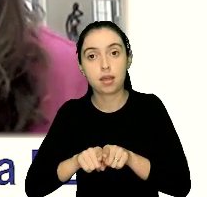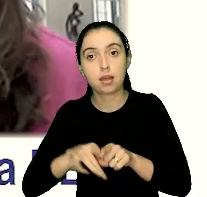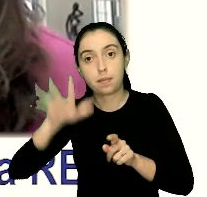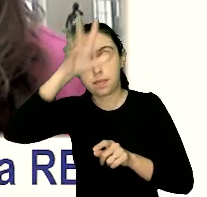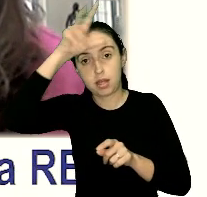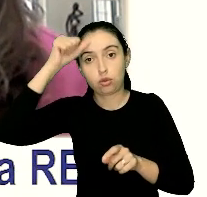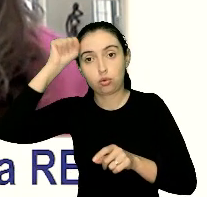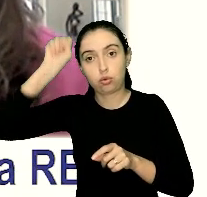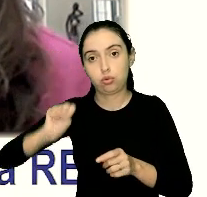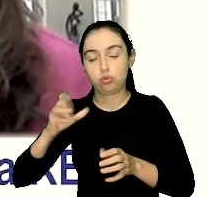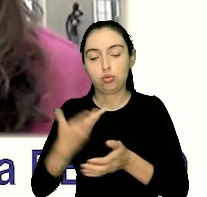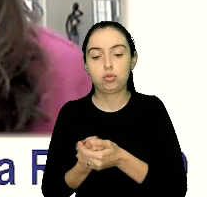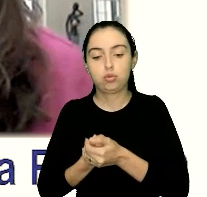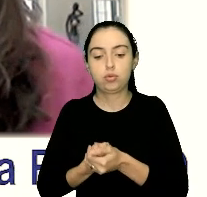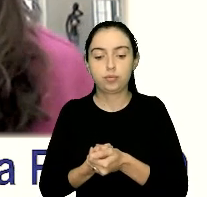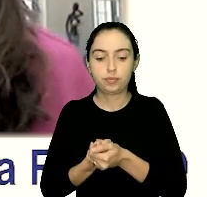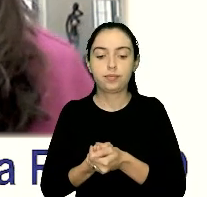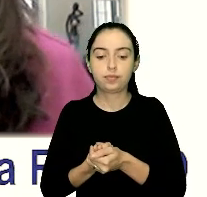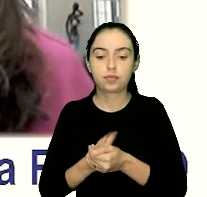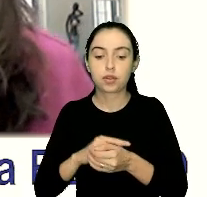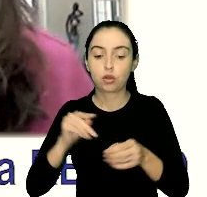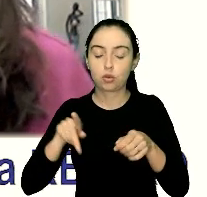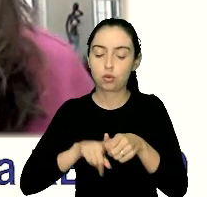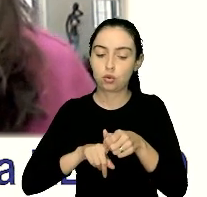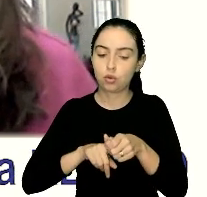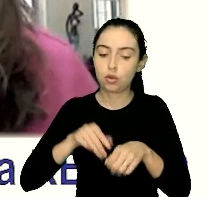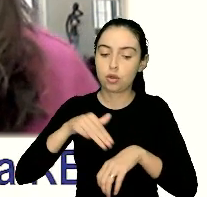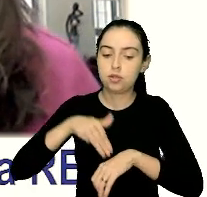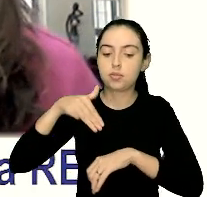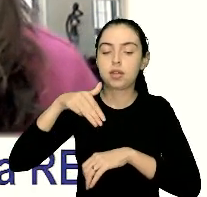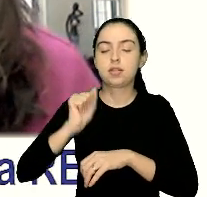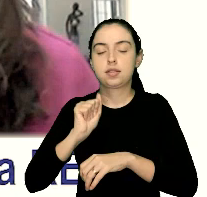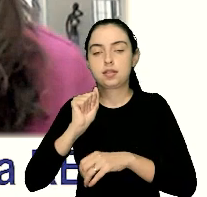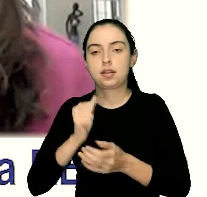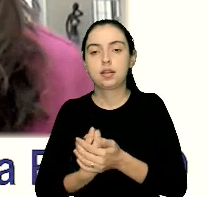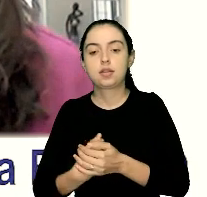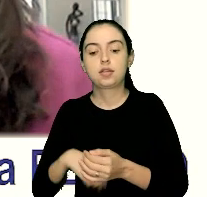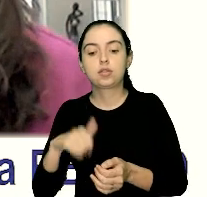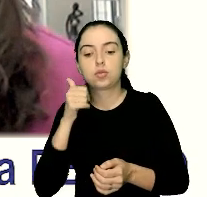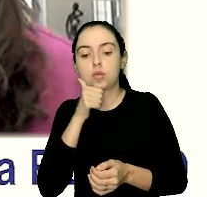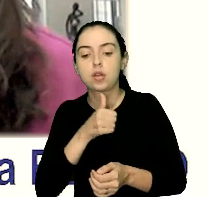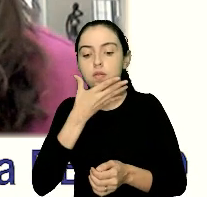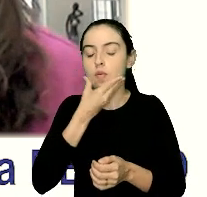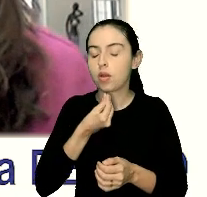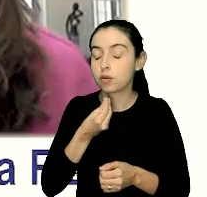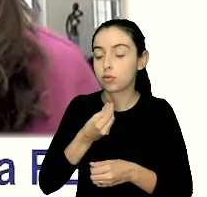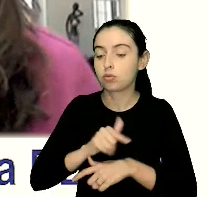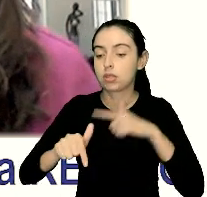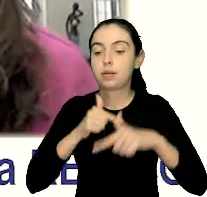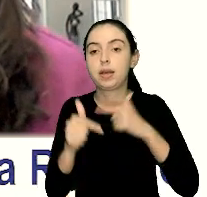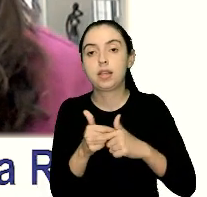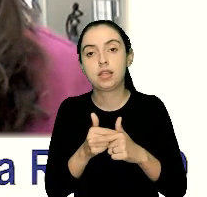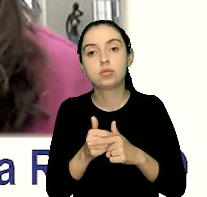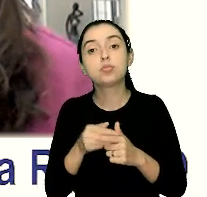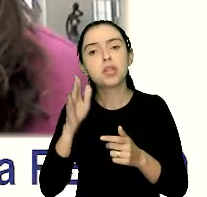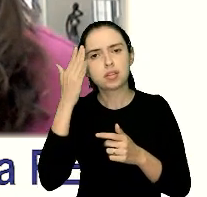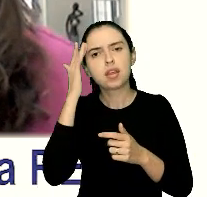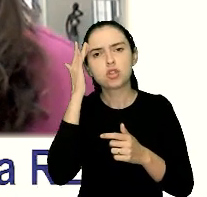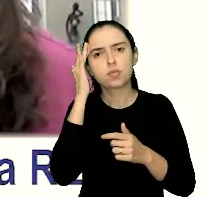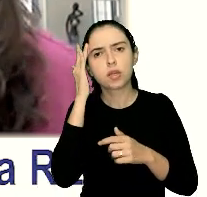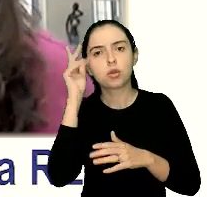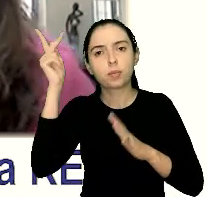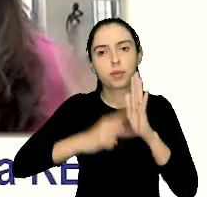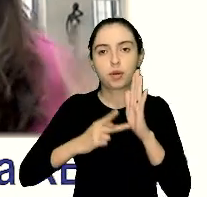senhores magistrados, senhoras e senhores servidores, tenham ciência de que esse programa foi desenvolvido com muito